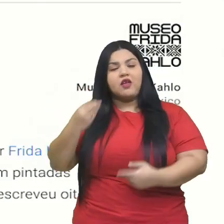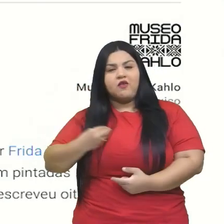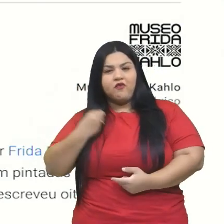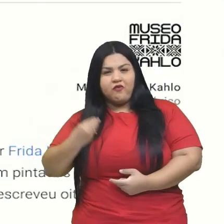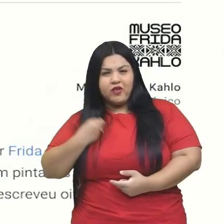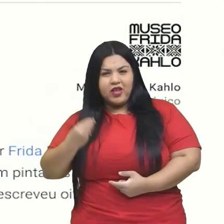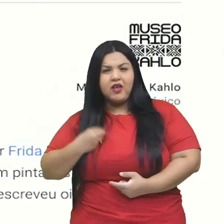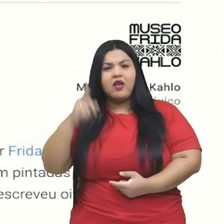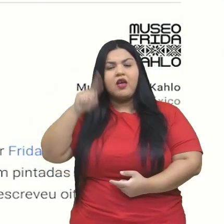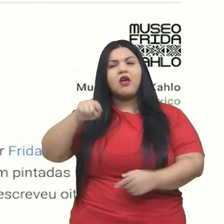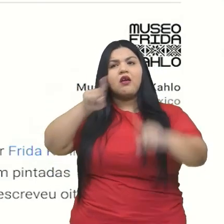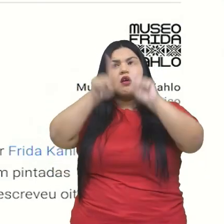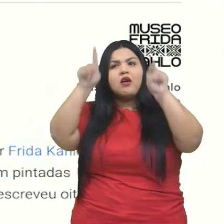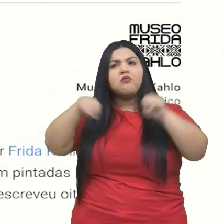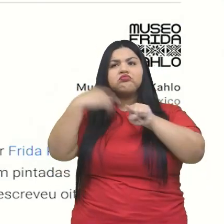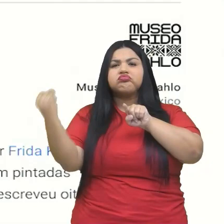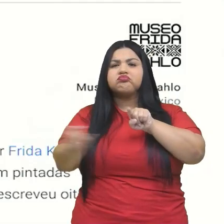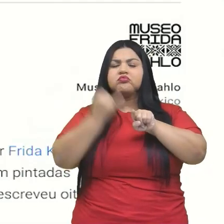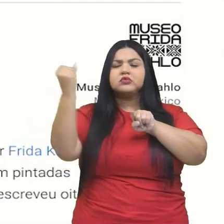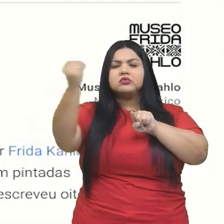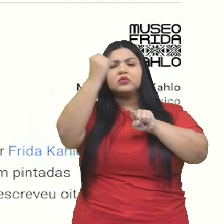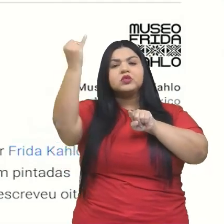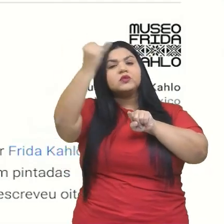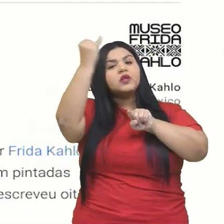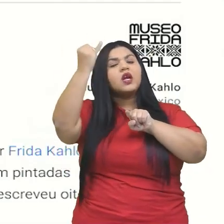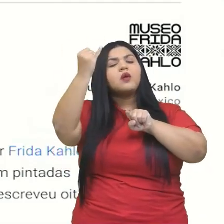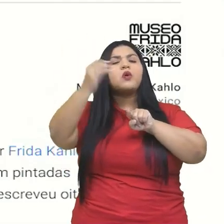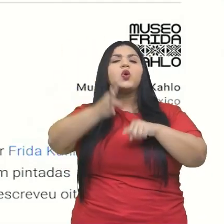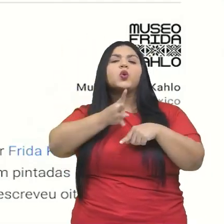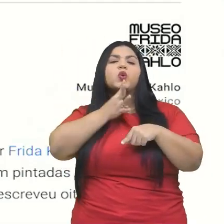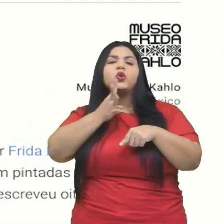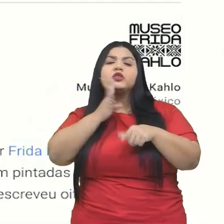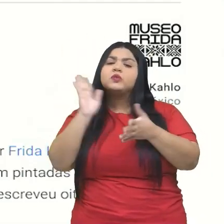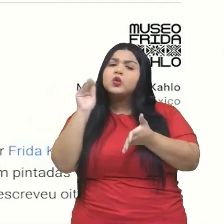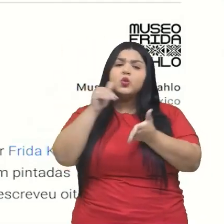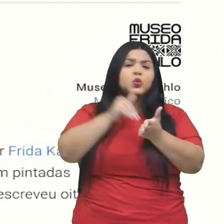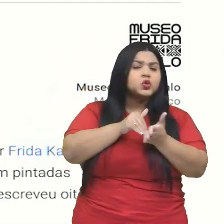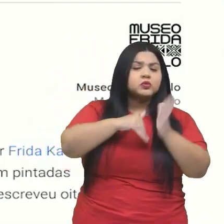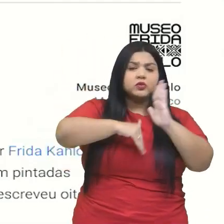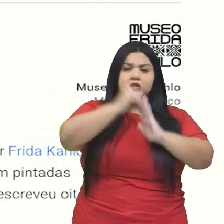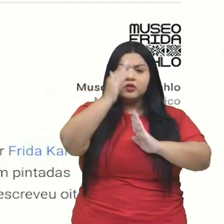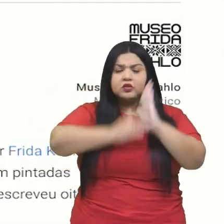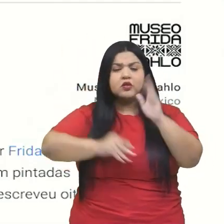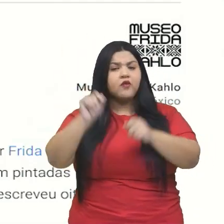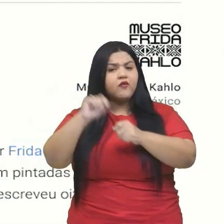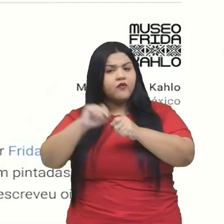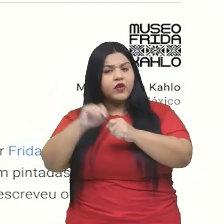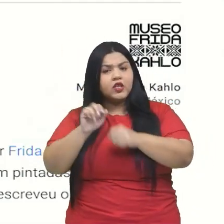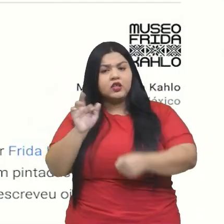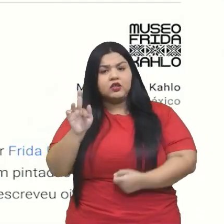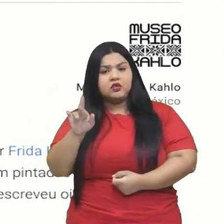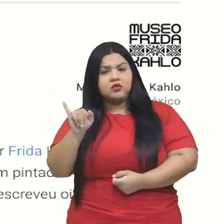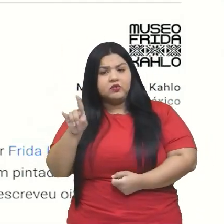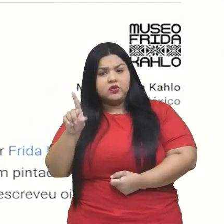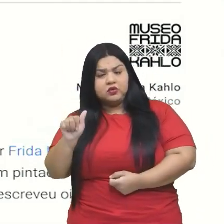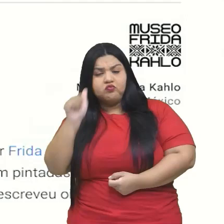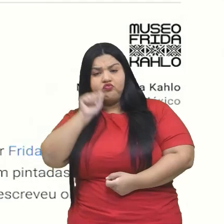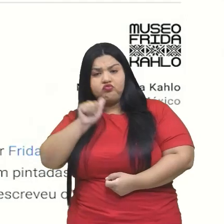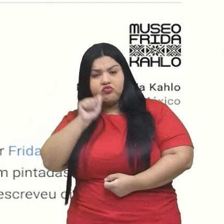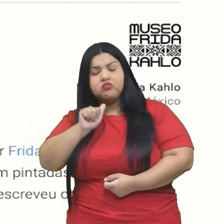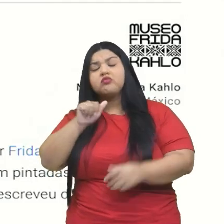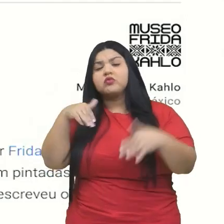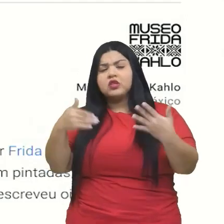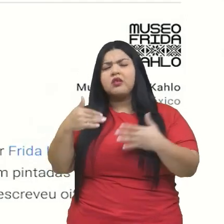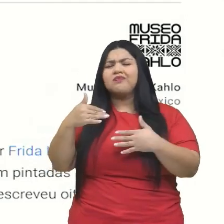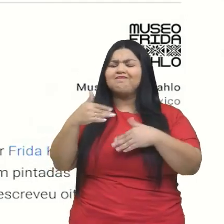obra de arte muito importante, sendo conhecida como a última pintura feita por Frida Kahlo. Apesar da